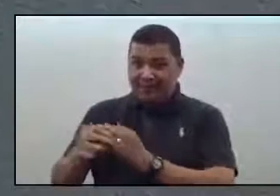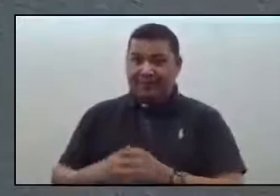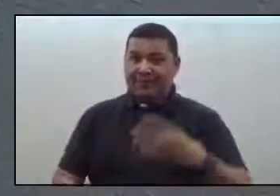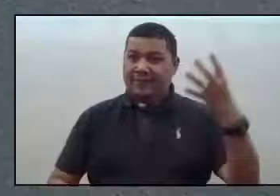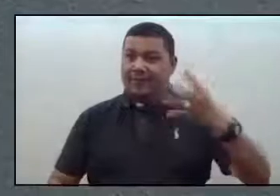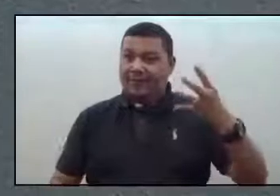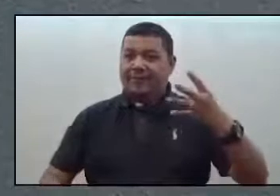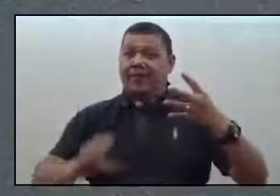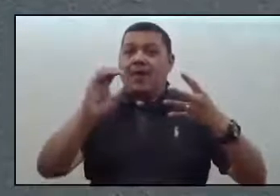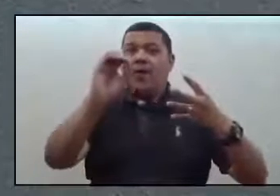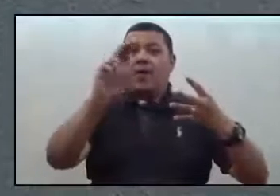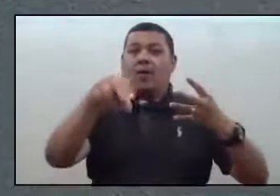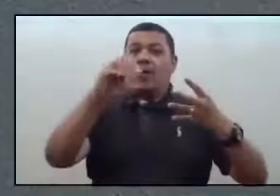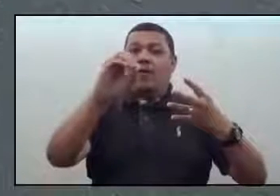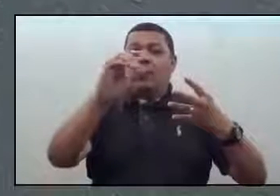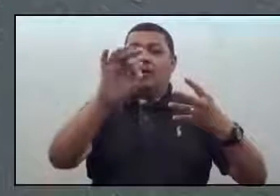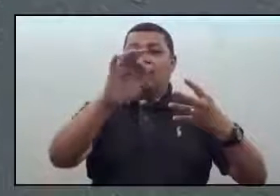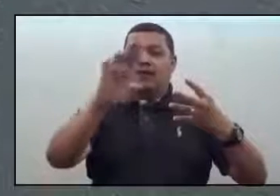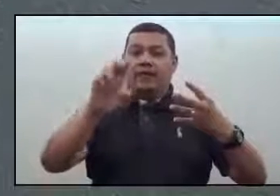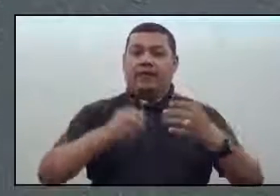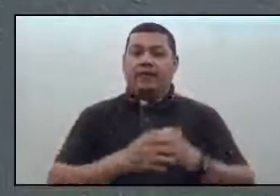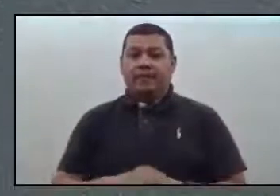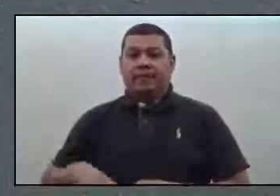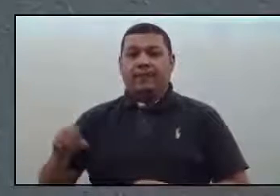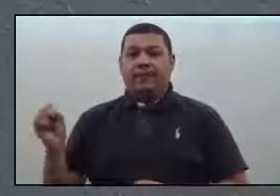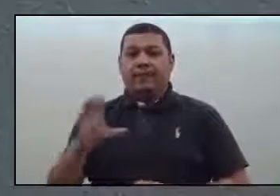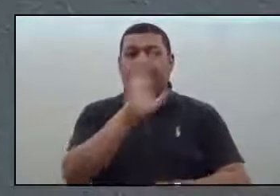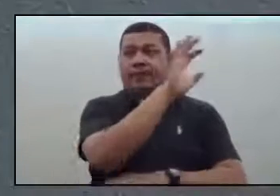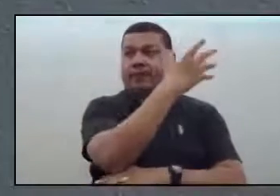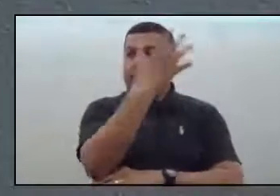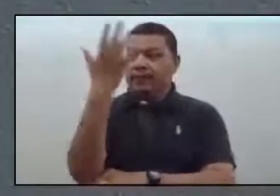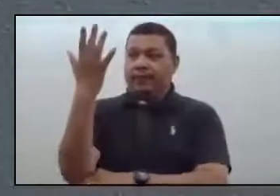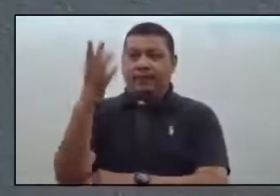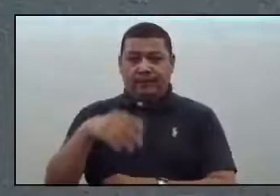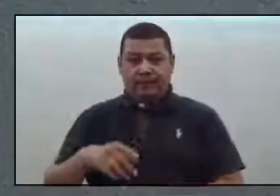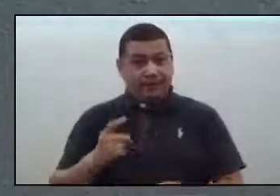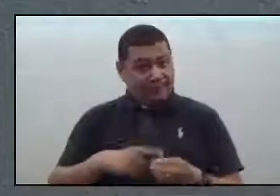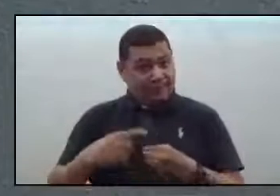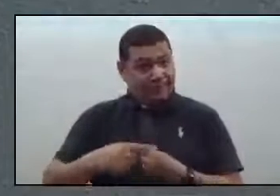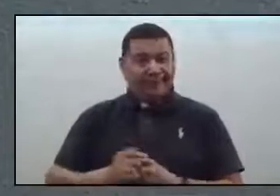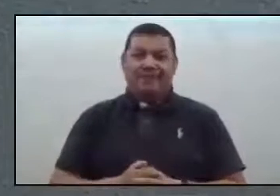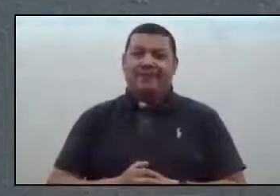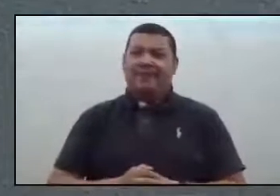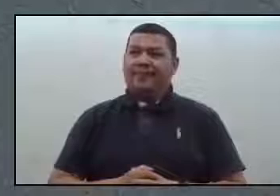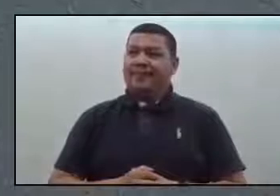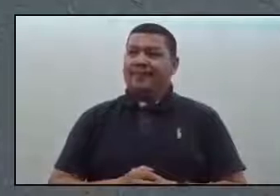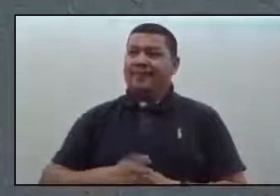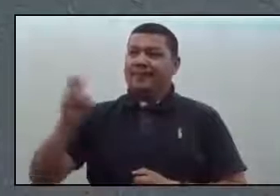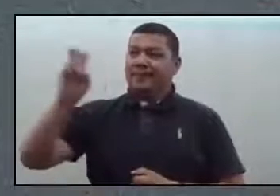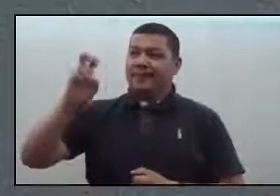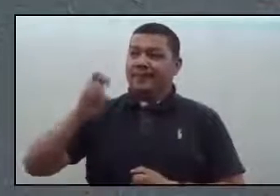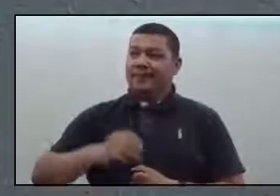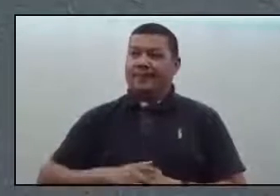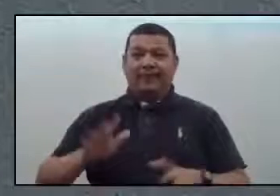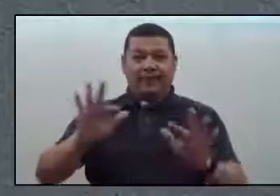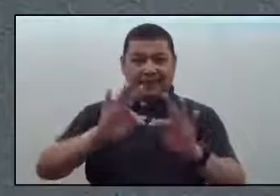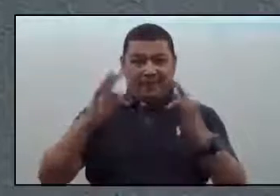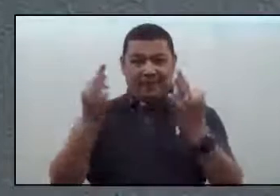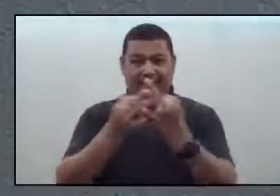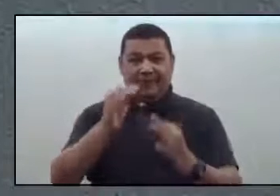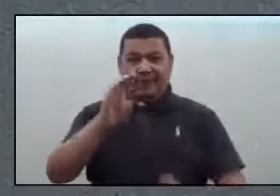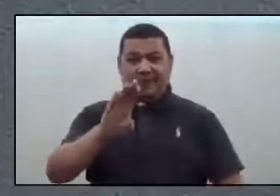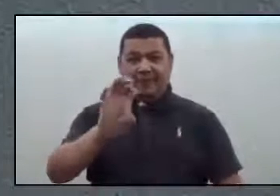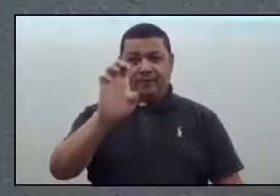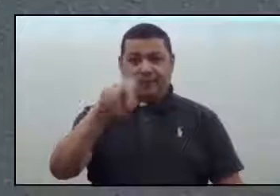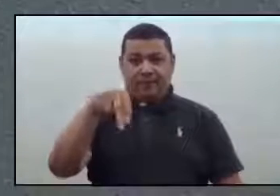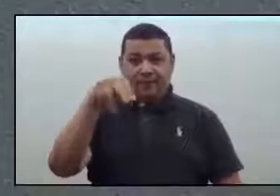seu Onofre Teixeira, da cidade de Novo Horizonte. Quinta colocação, nossa querida família Bento,